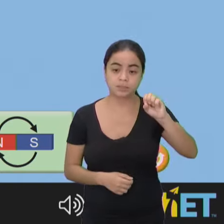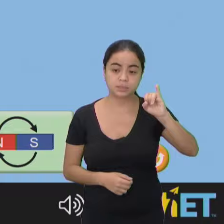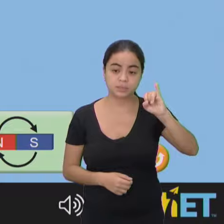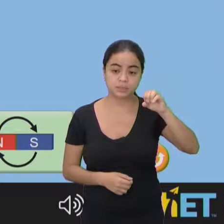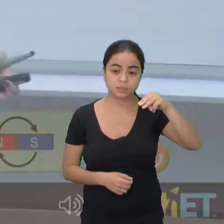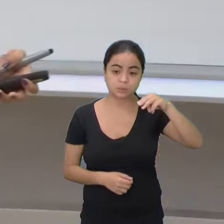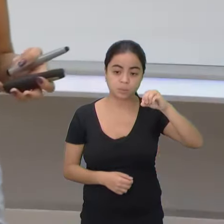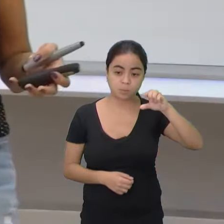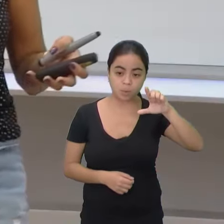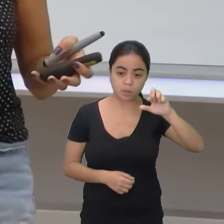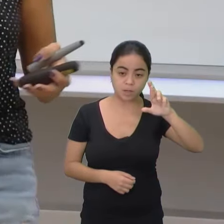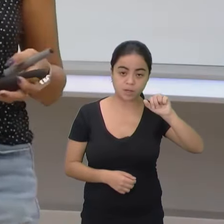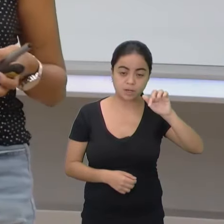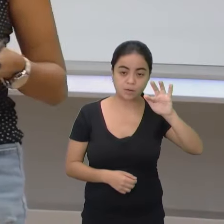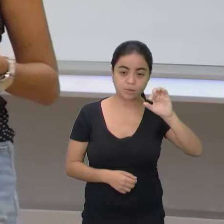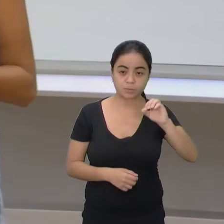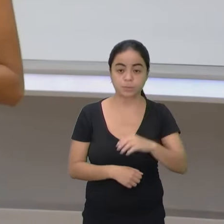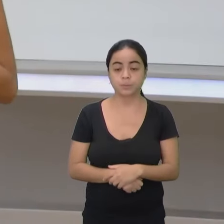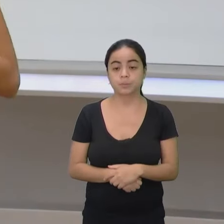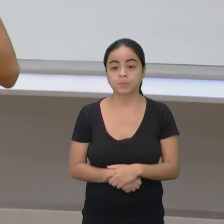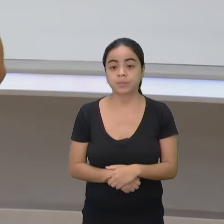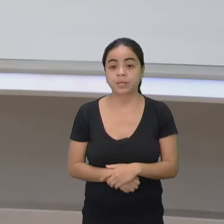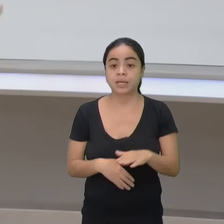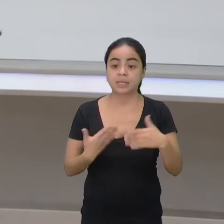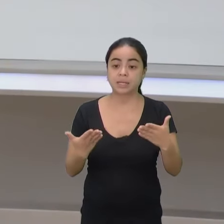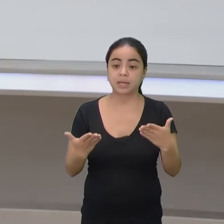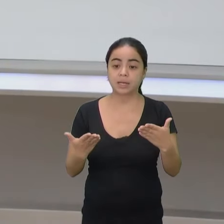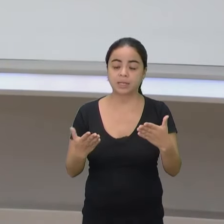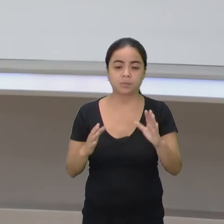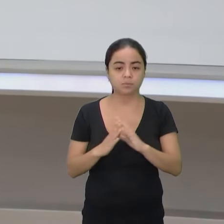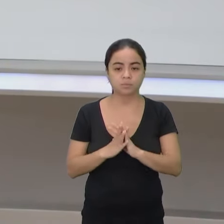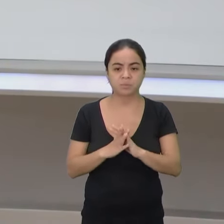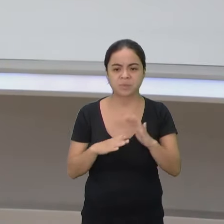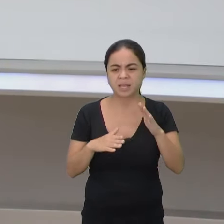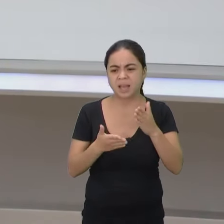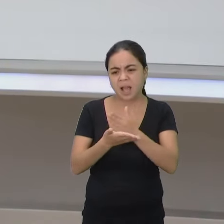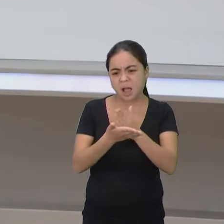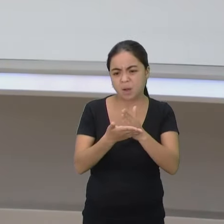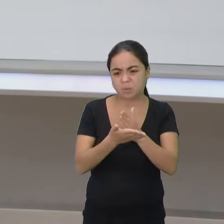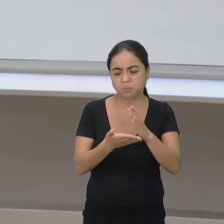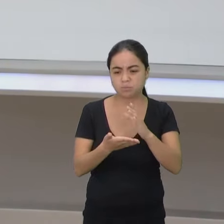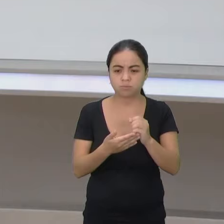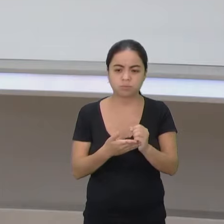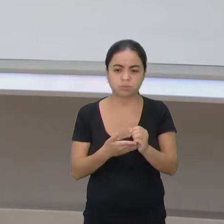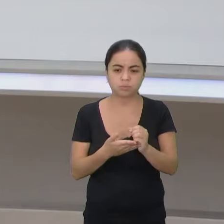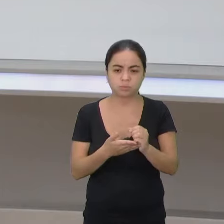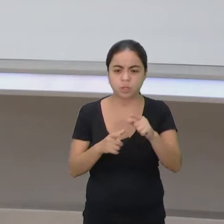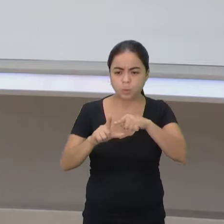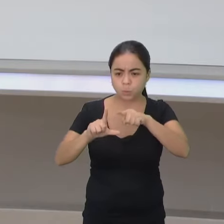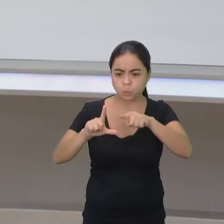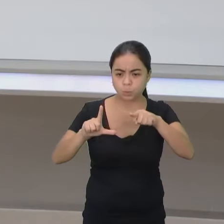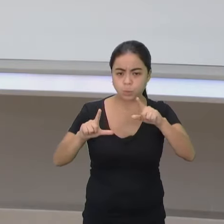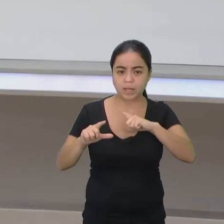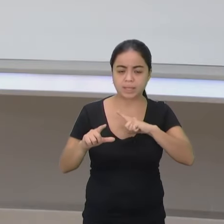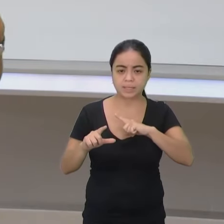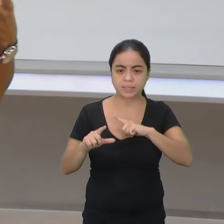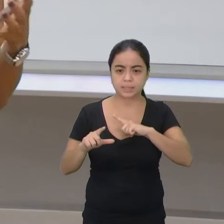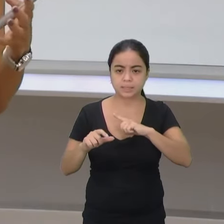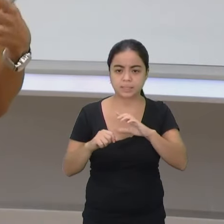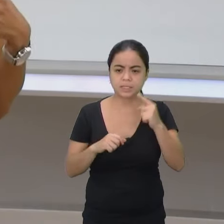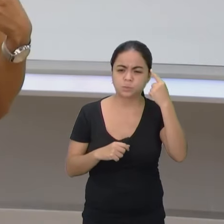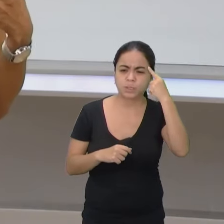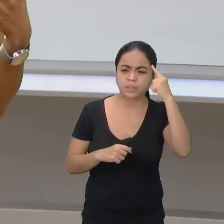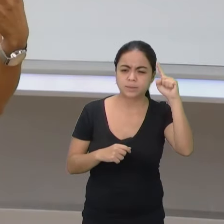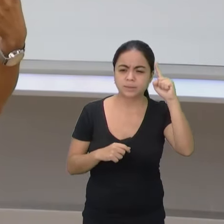pode voltar aqui para mim agora, tá bom? Muito obrigada. Nem todos os sismógrafos tinham esse princípio físico, né? Tinha essa ideia